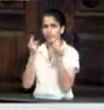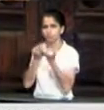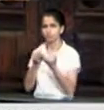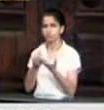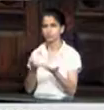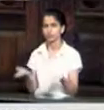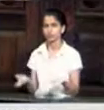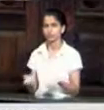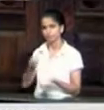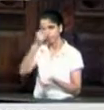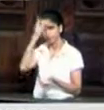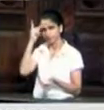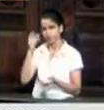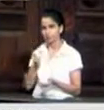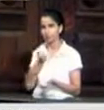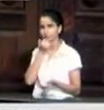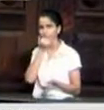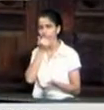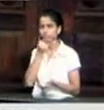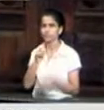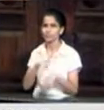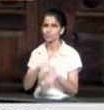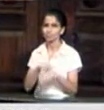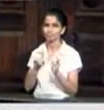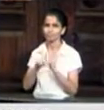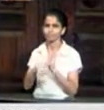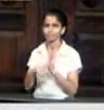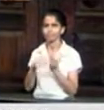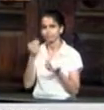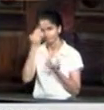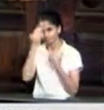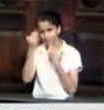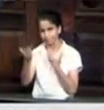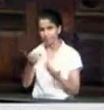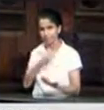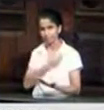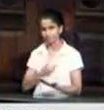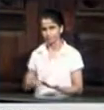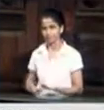participar. Me perdoe o avançado da hora, presidente, e agradeço por vossa condescendência. Obrigado.